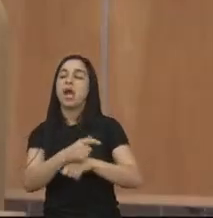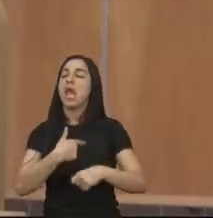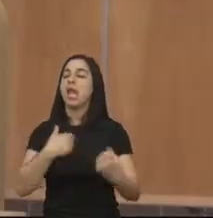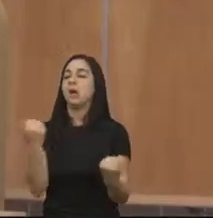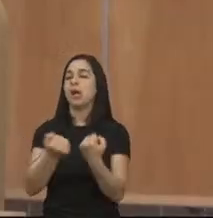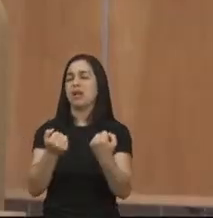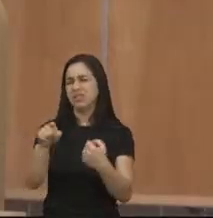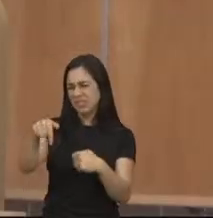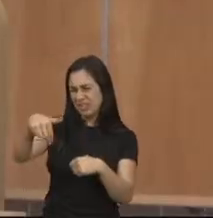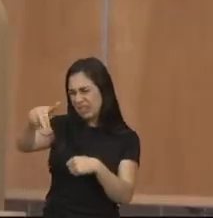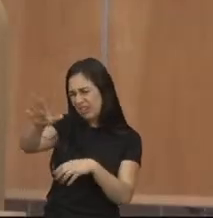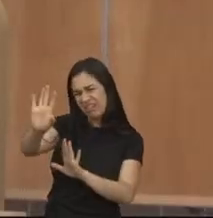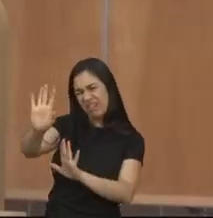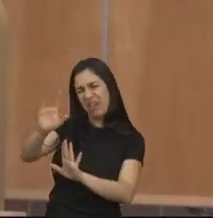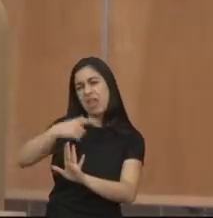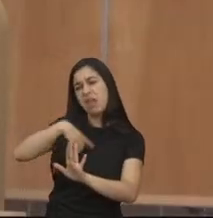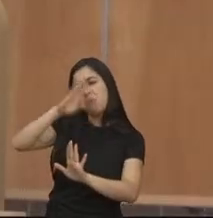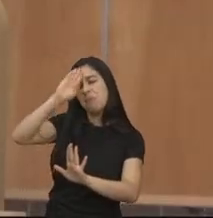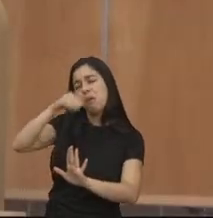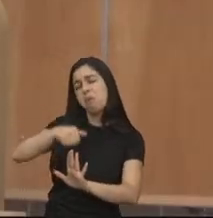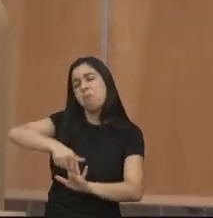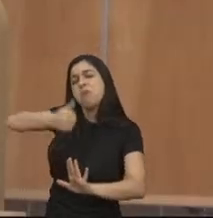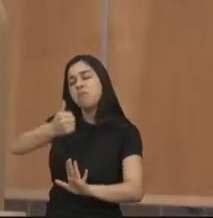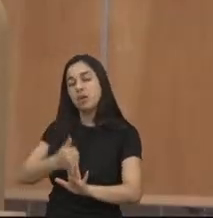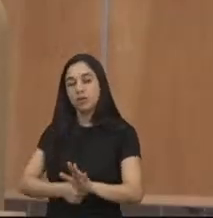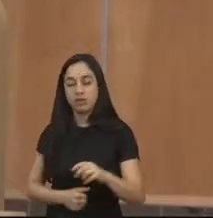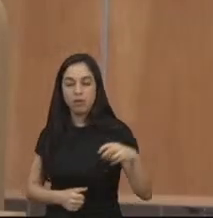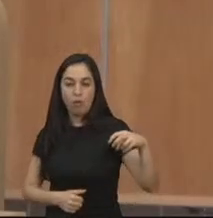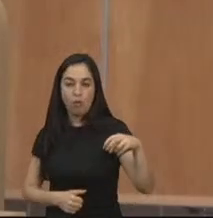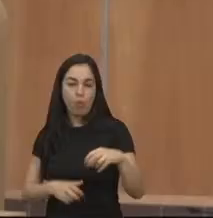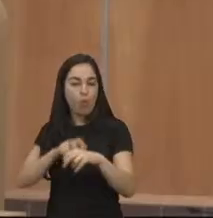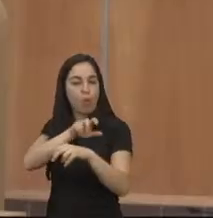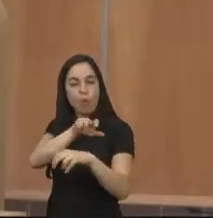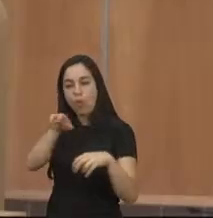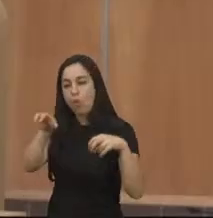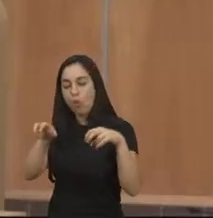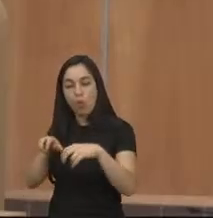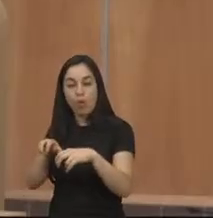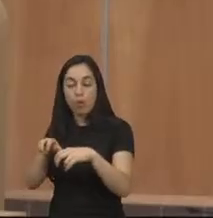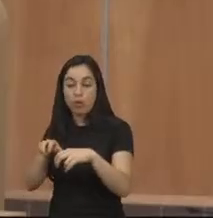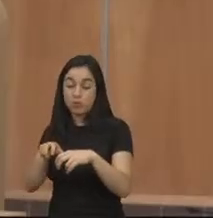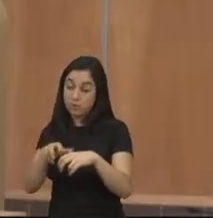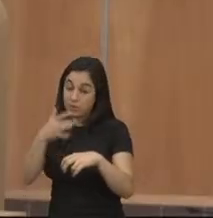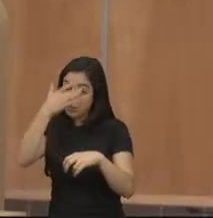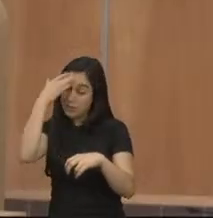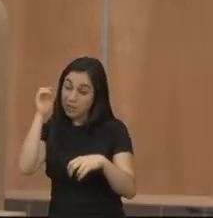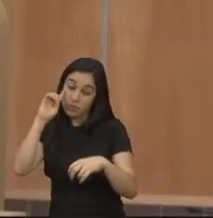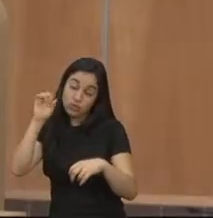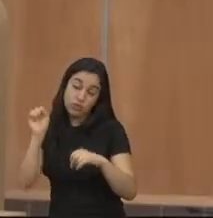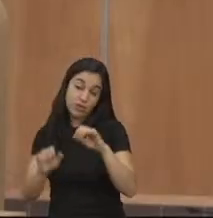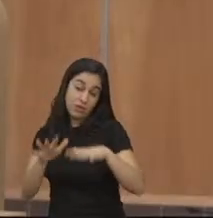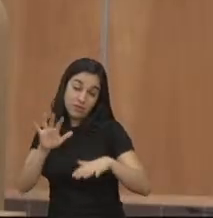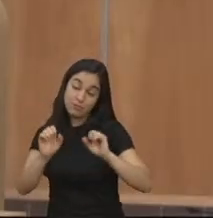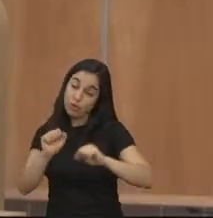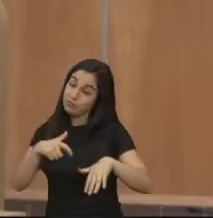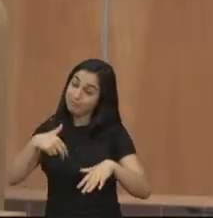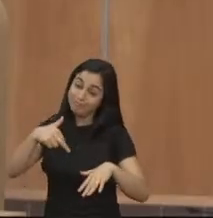carro, você... Entendeu? Mal esquece que todo motorista é pedestre. E nós temos